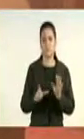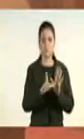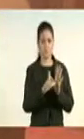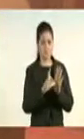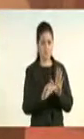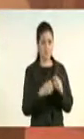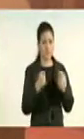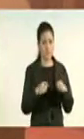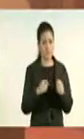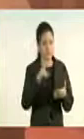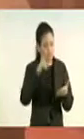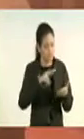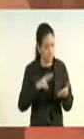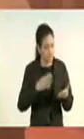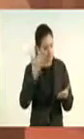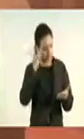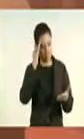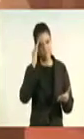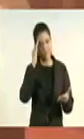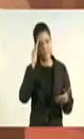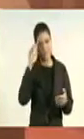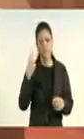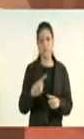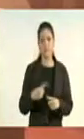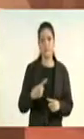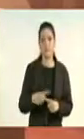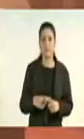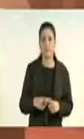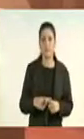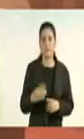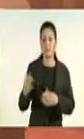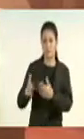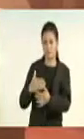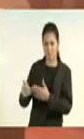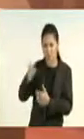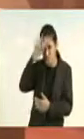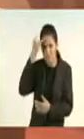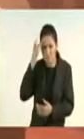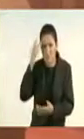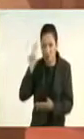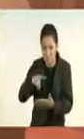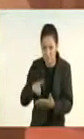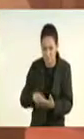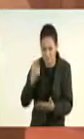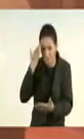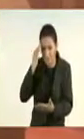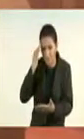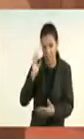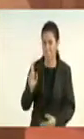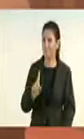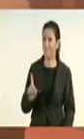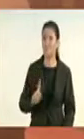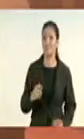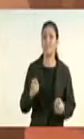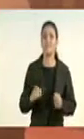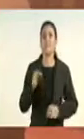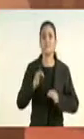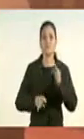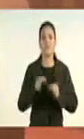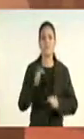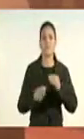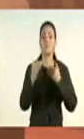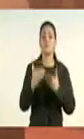assim, bastava qualquer um ler a lei e não precisava o juiz fazer o concurso para analisar e julgar. E por que eu digo